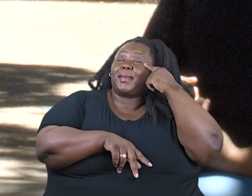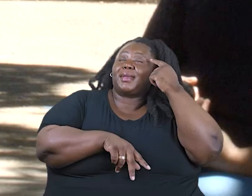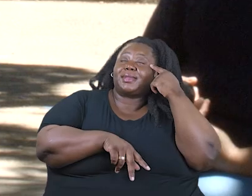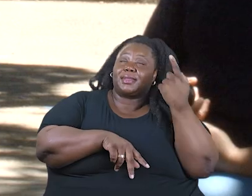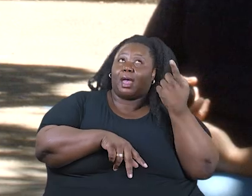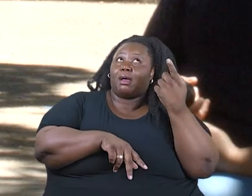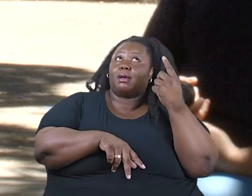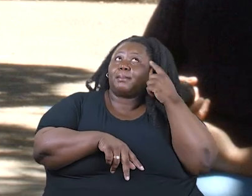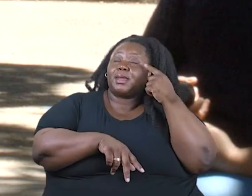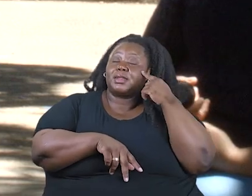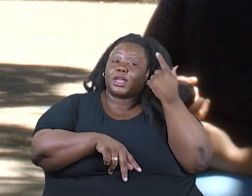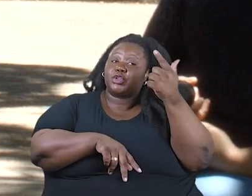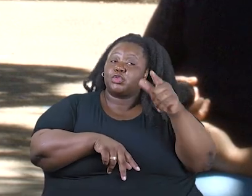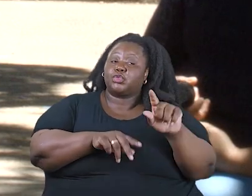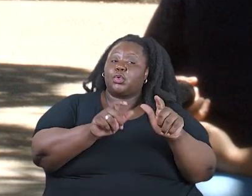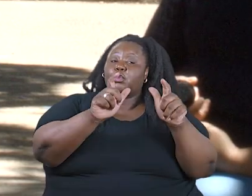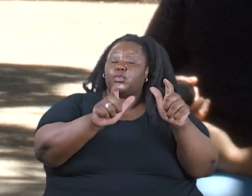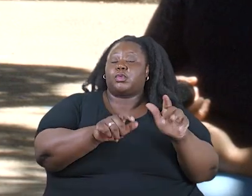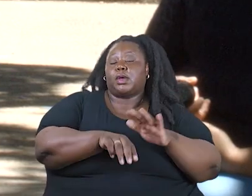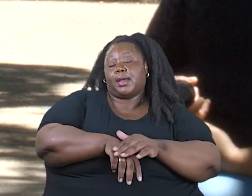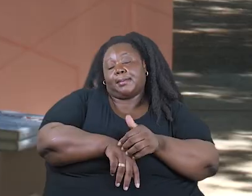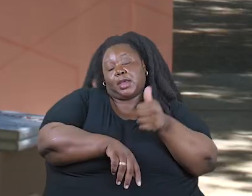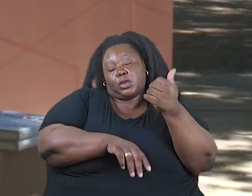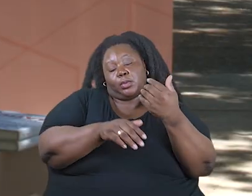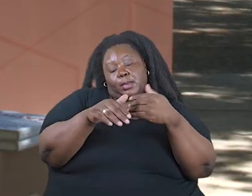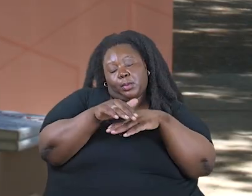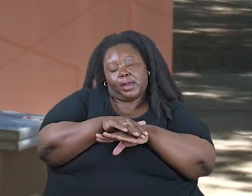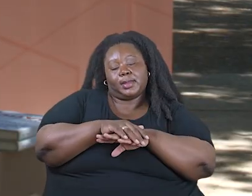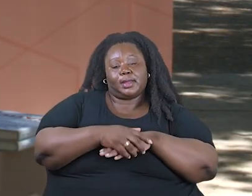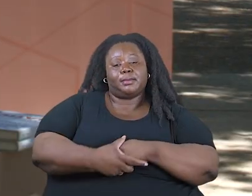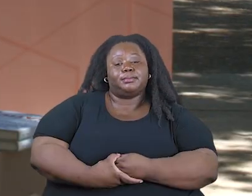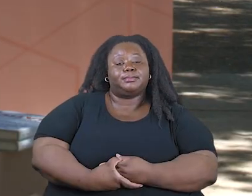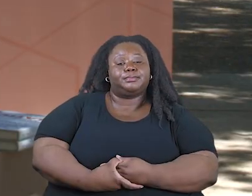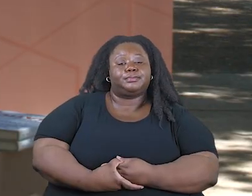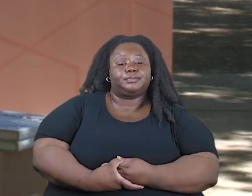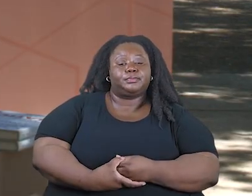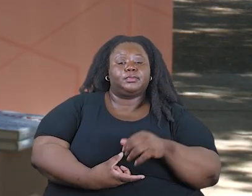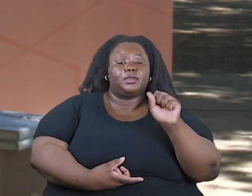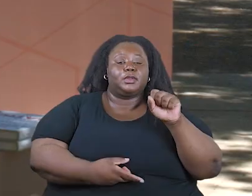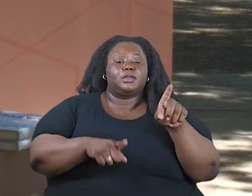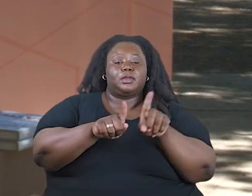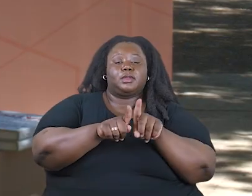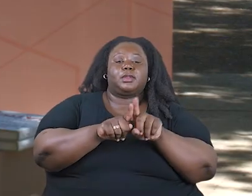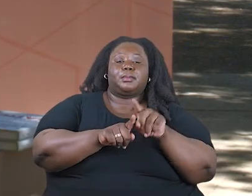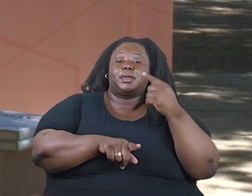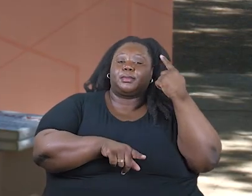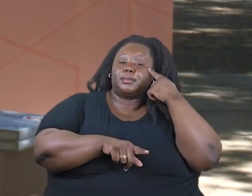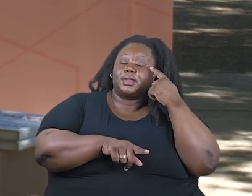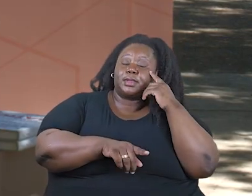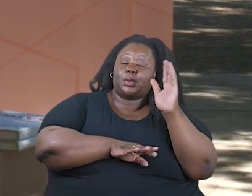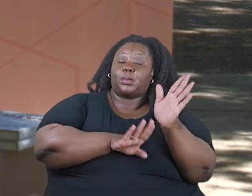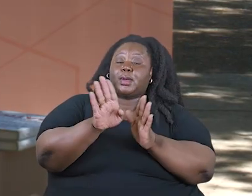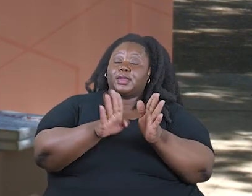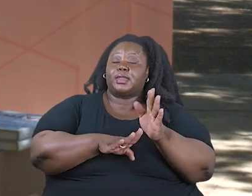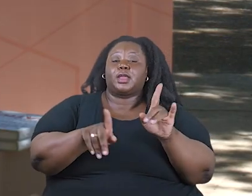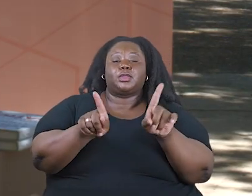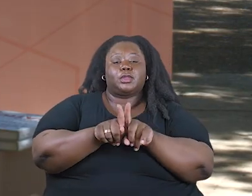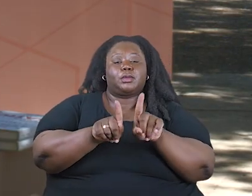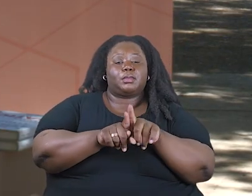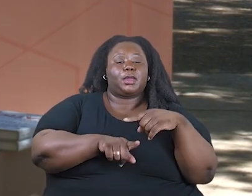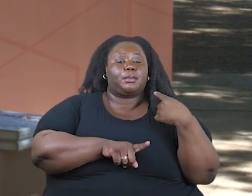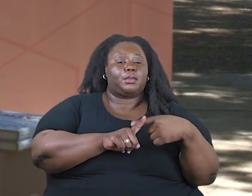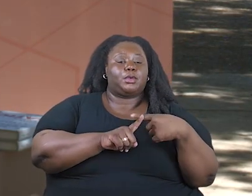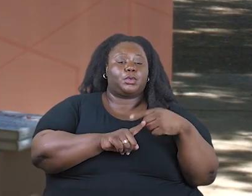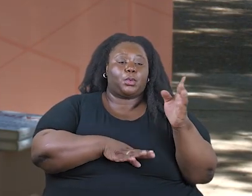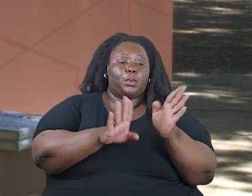de repensar o lugar mais adequado para guardar. Sim, e de repensar o acesso também, né? Que o acesso é